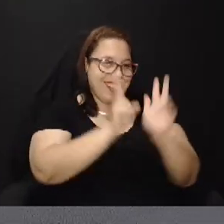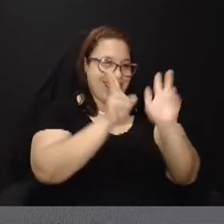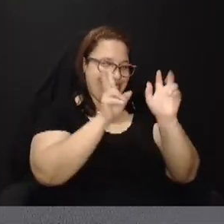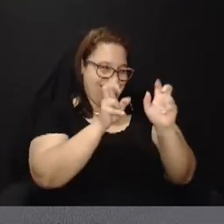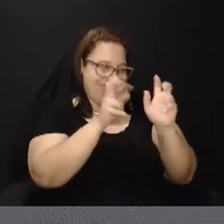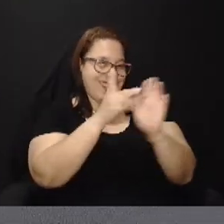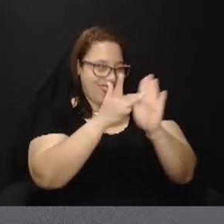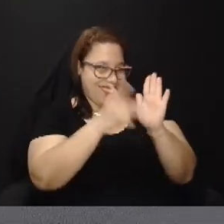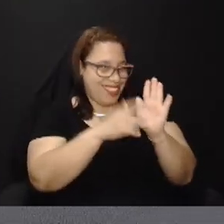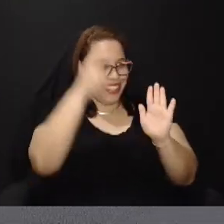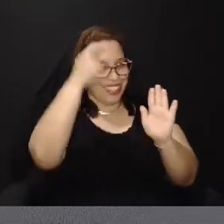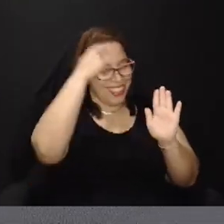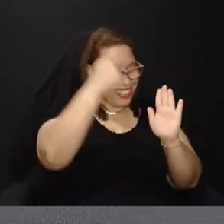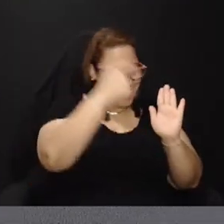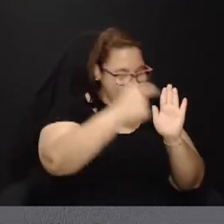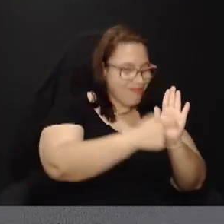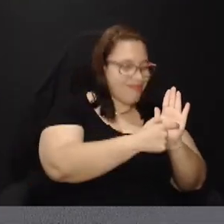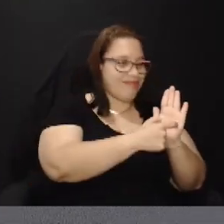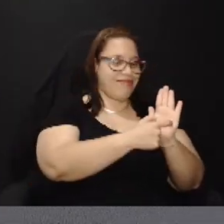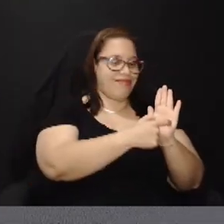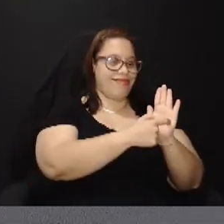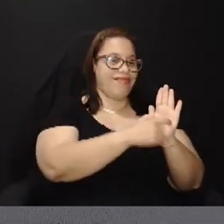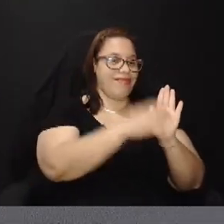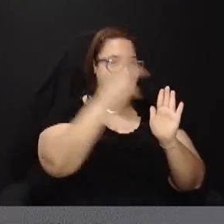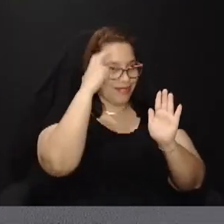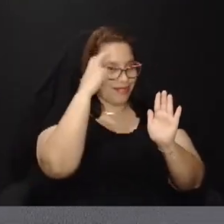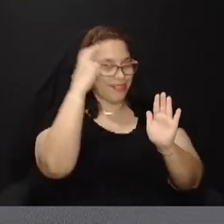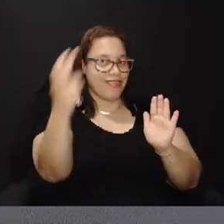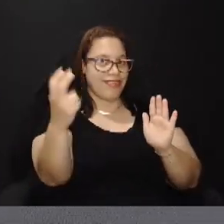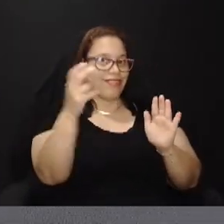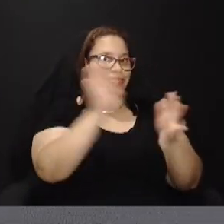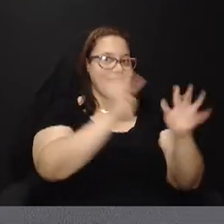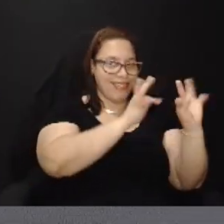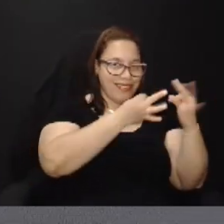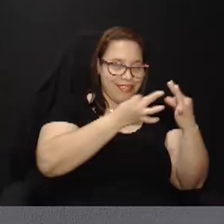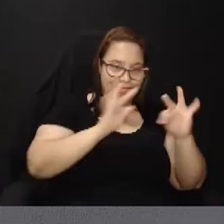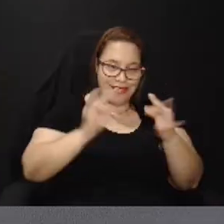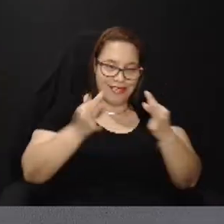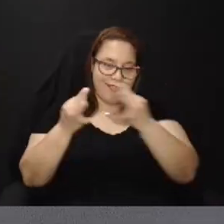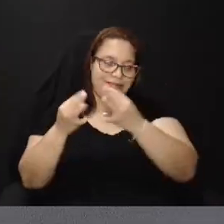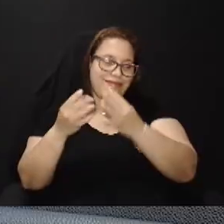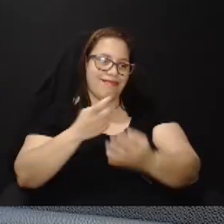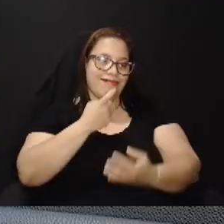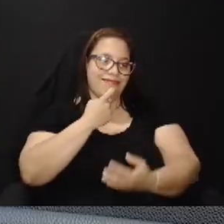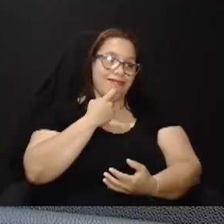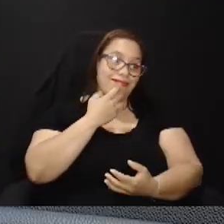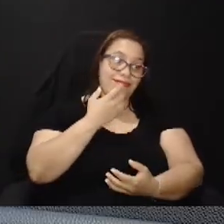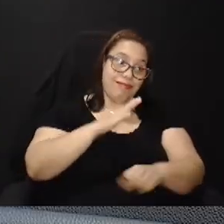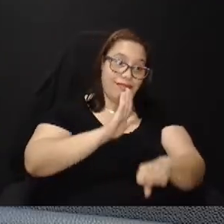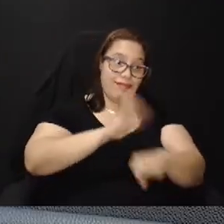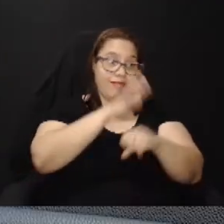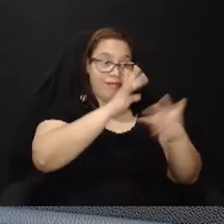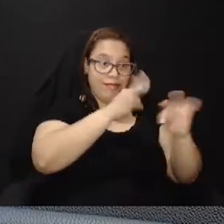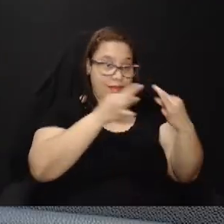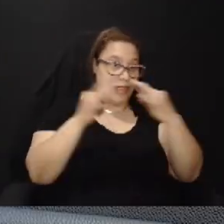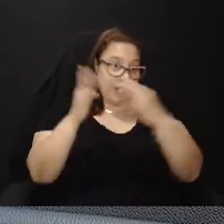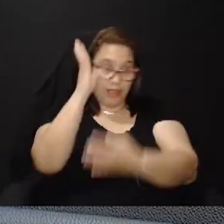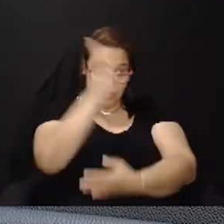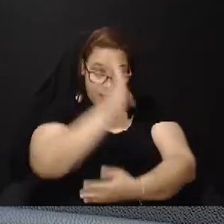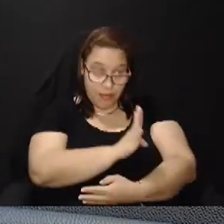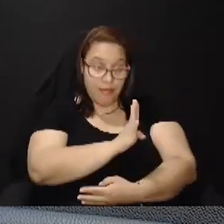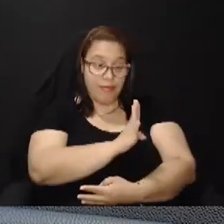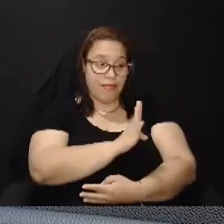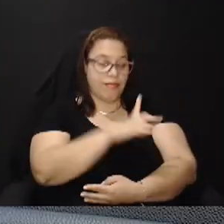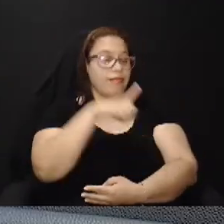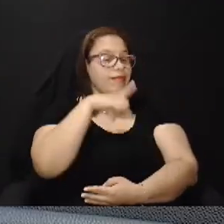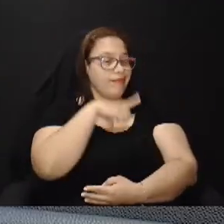Inteligência artificial, inteligência, tecnologia, é isso. Campinas é a cidade mais tecnológica do Brasil. Nós temos esse